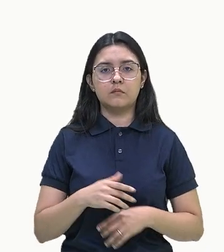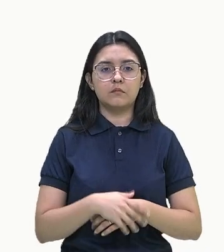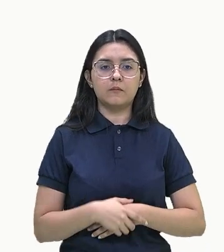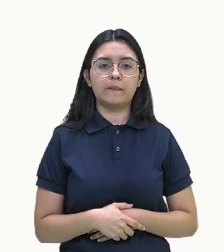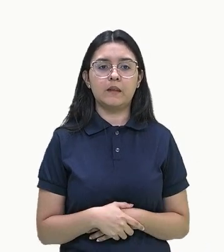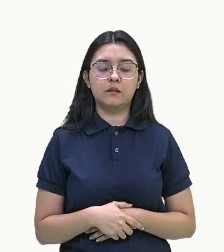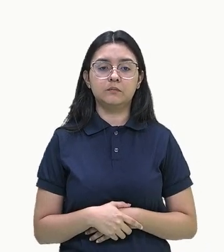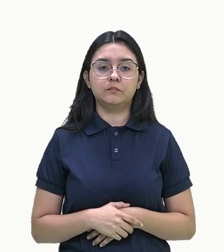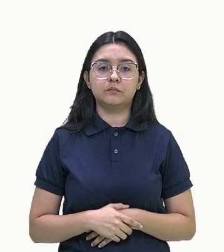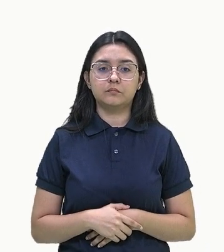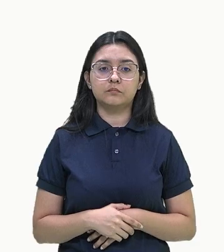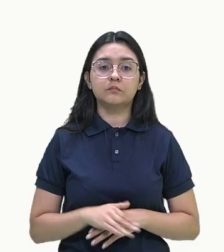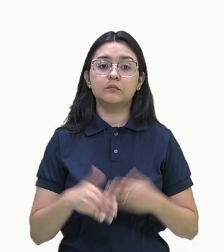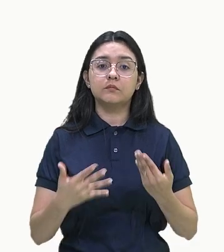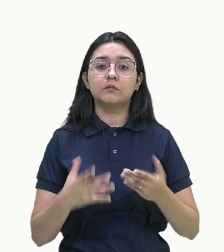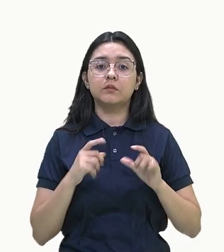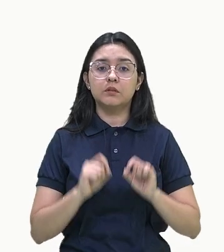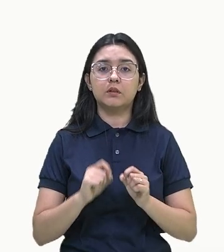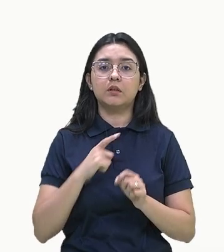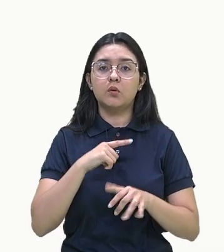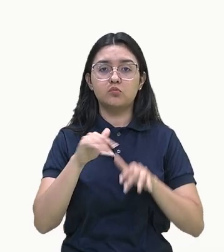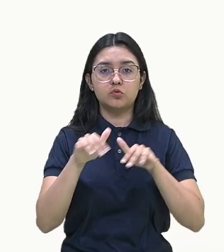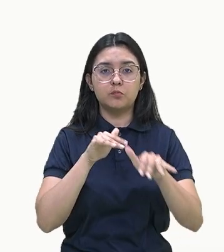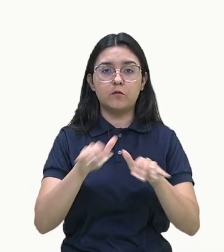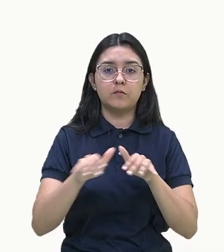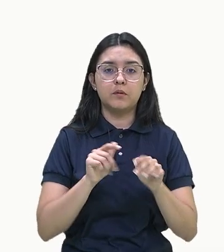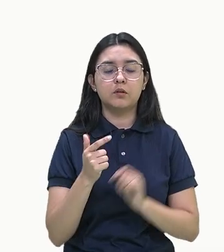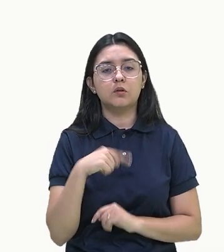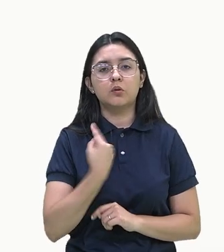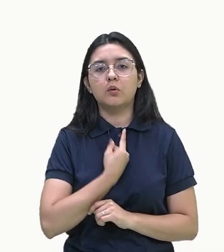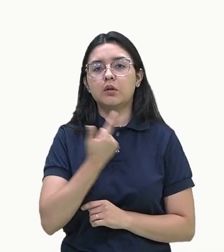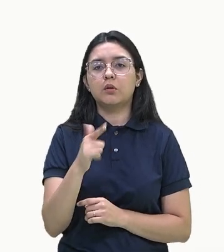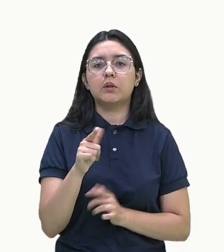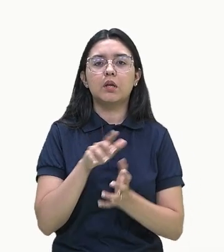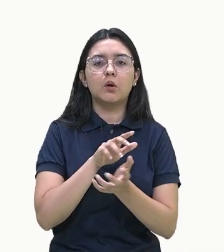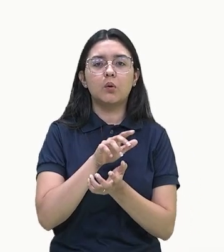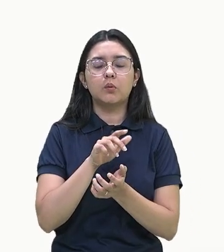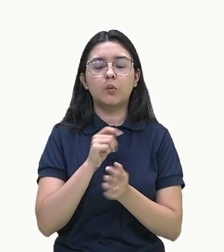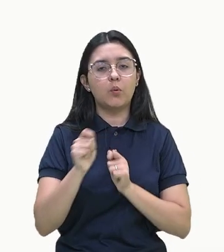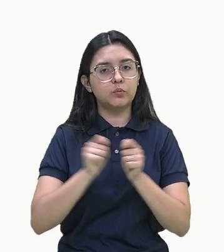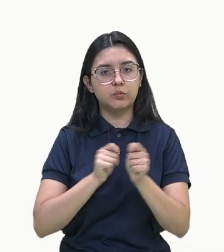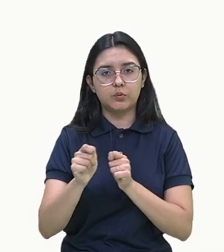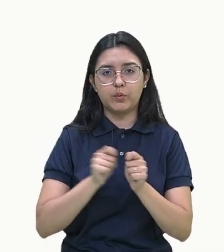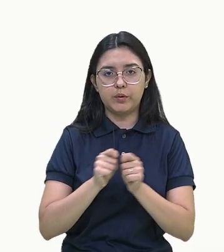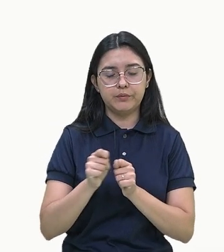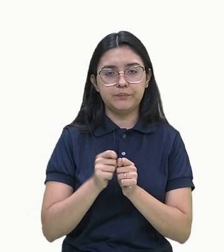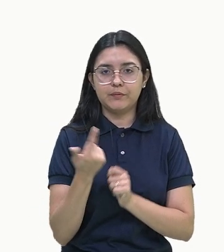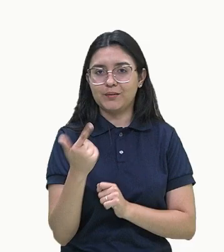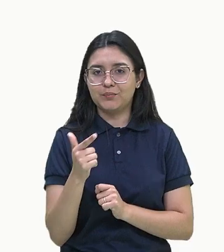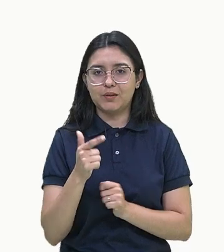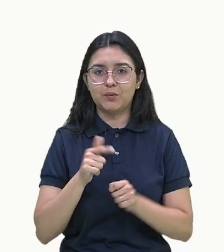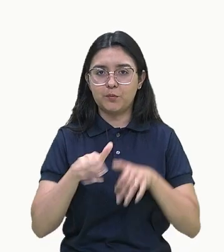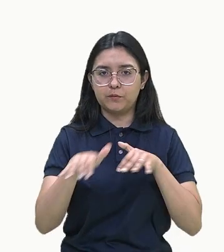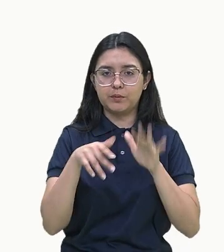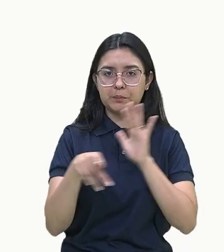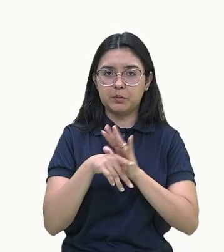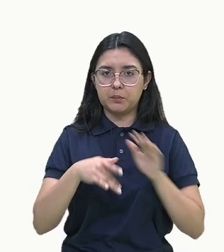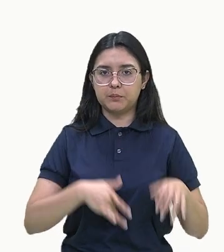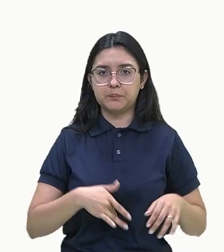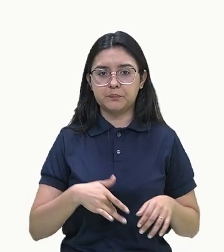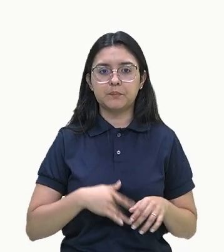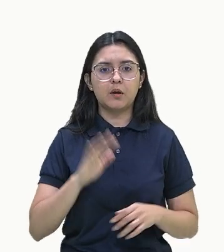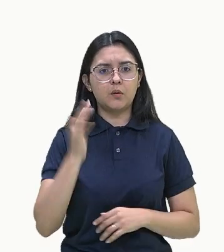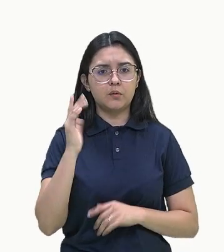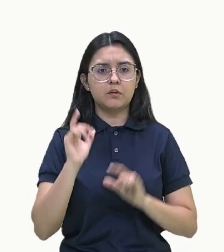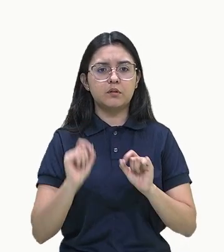grosso. E essa contração involuntária, né, independe da sua vontade, ela ocorre